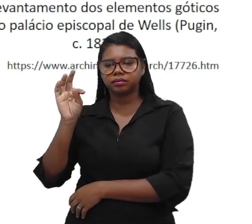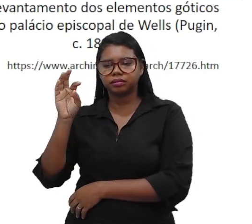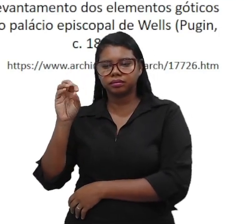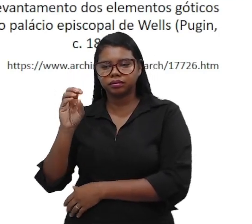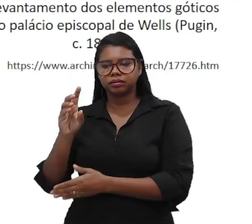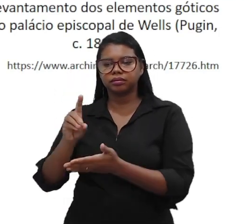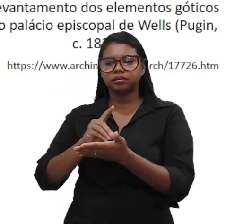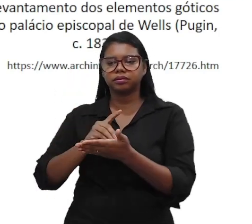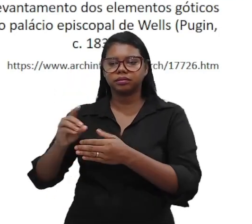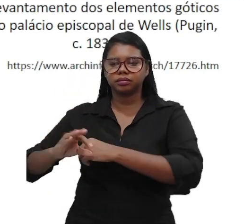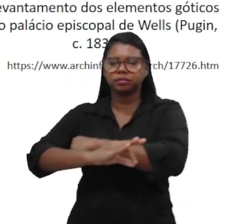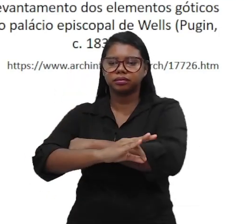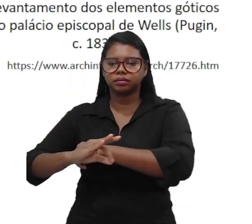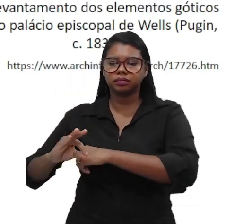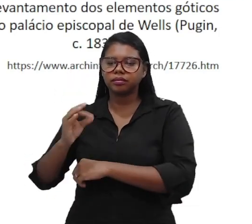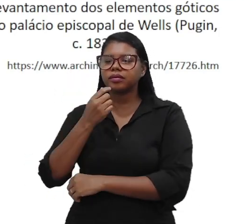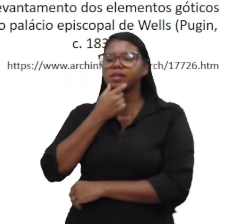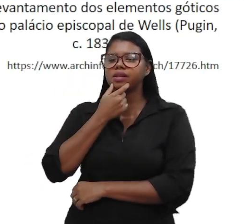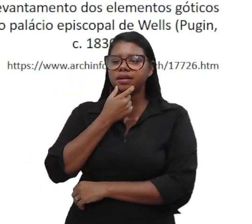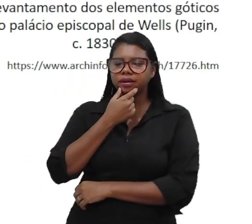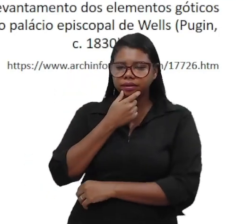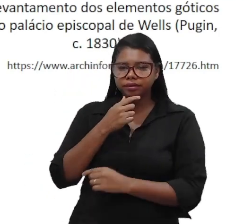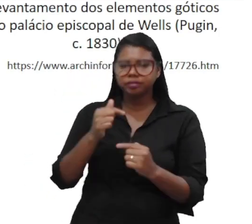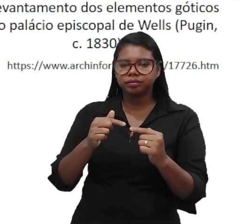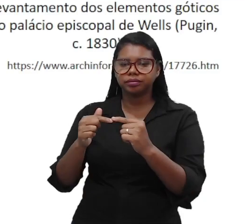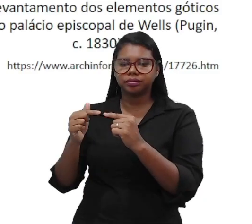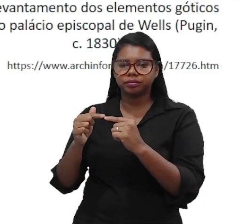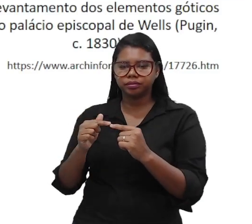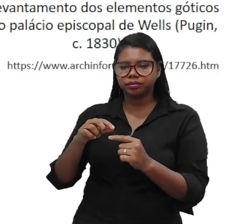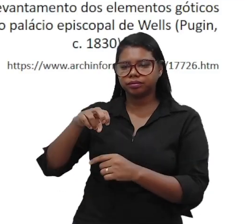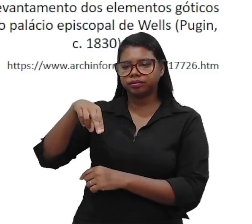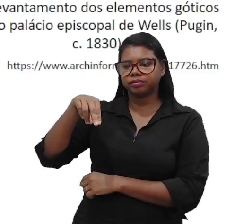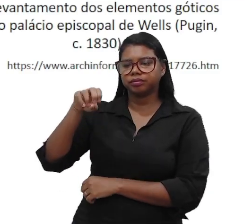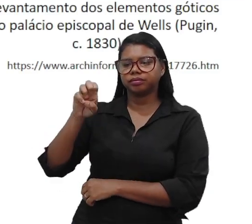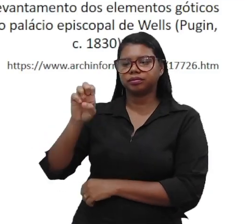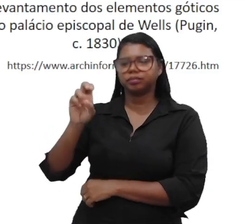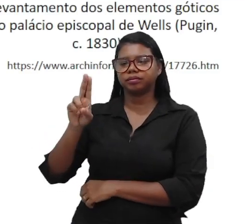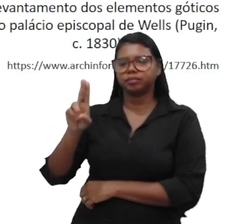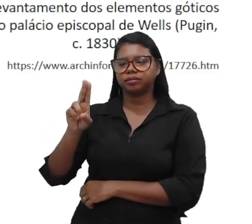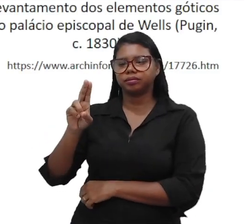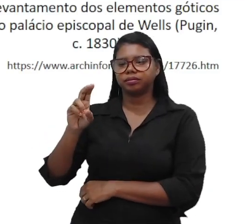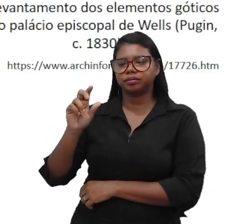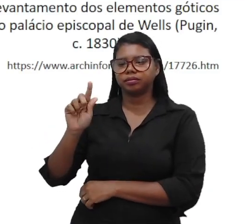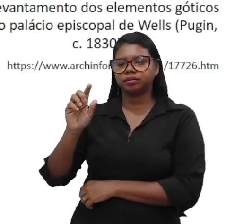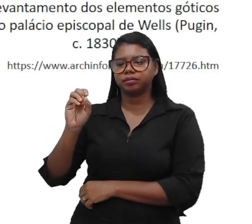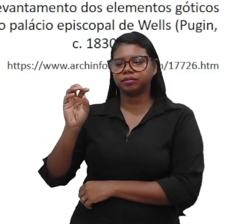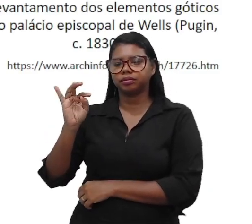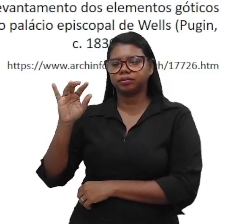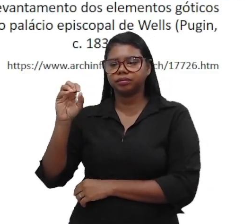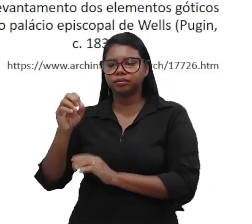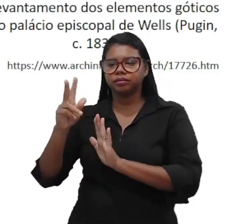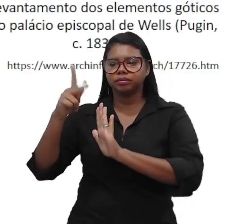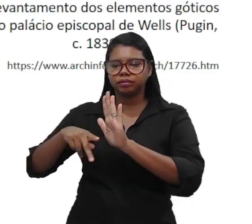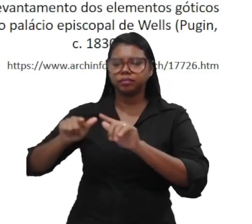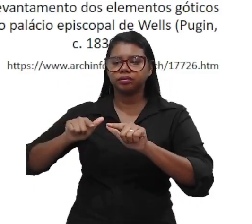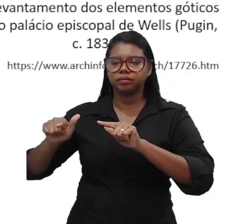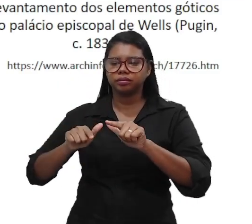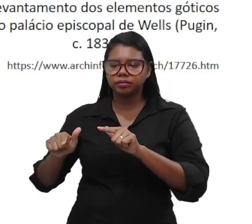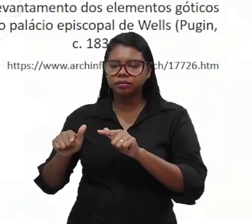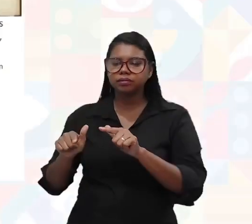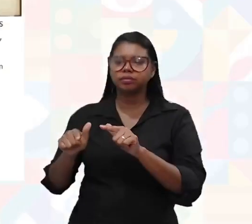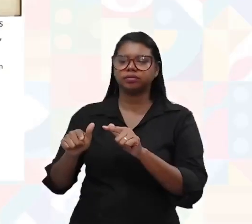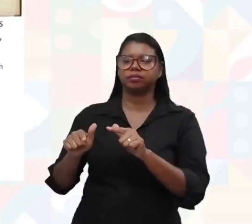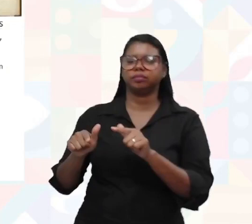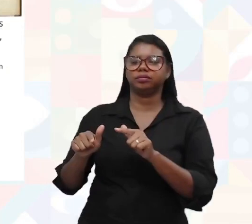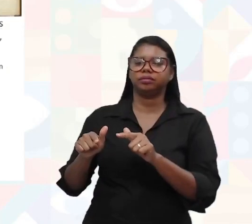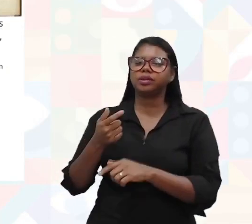inglês muito ligado ao neogótico, né? Ele trabalhou inclusive no projeto do